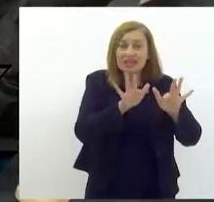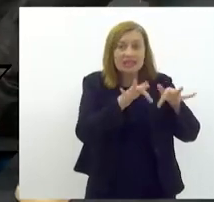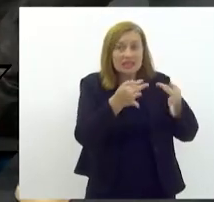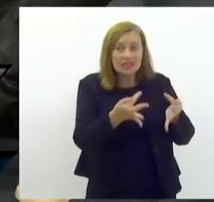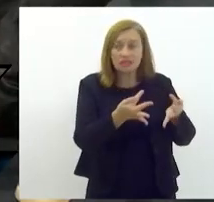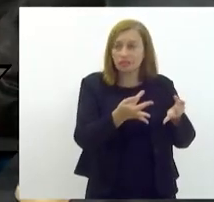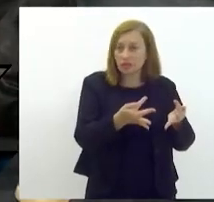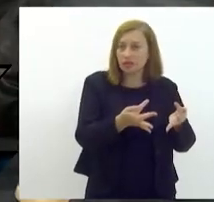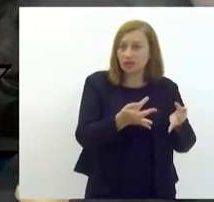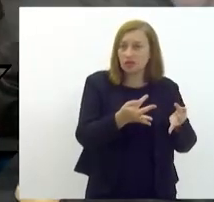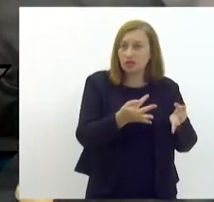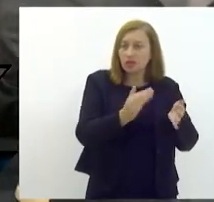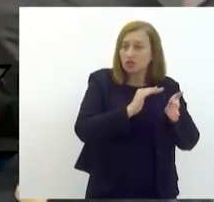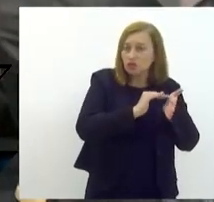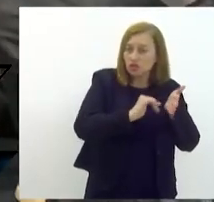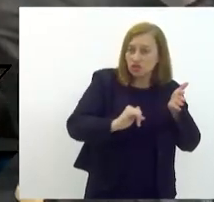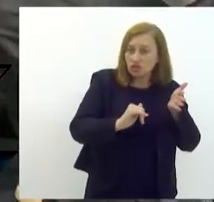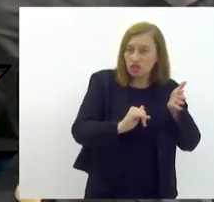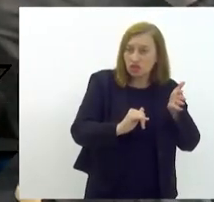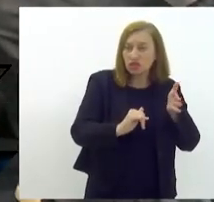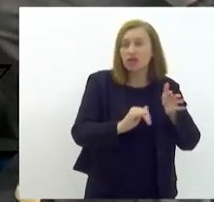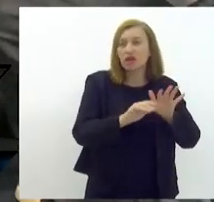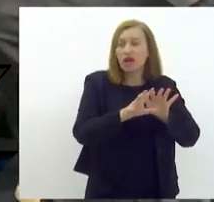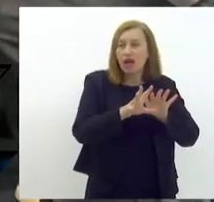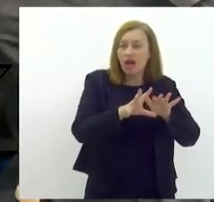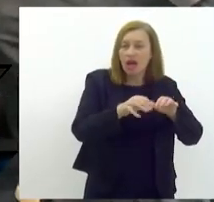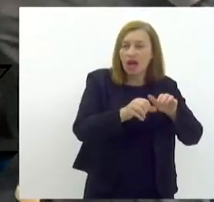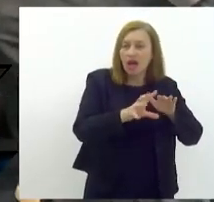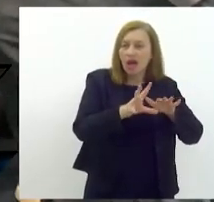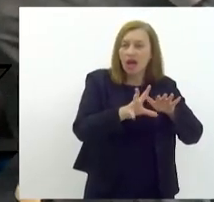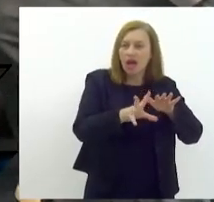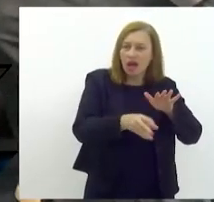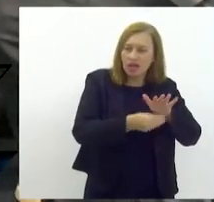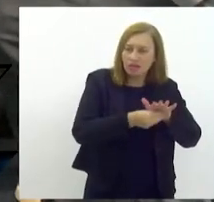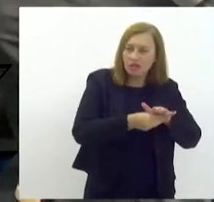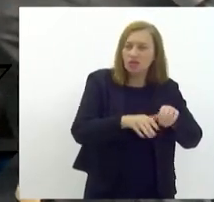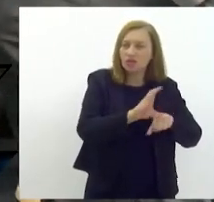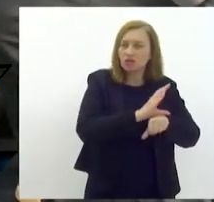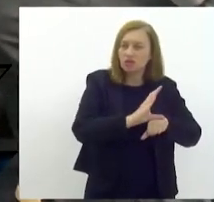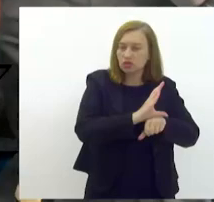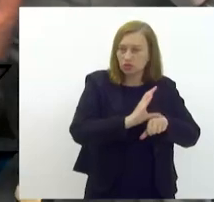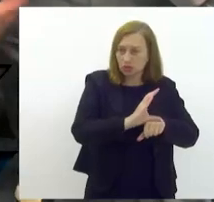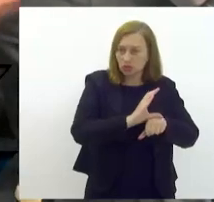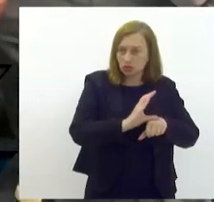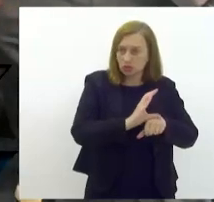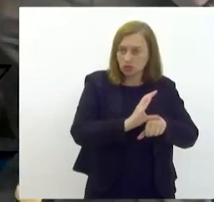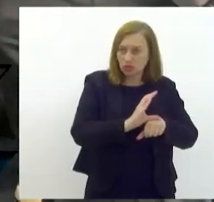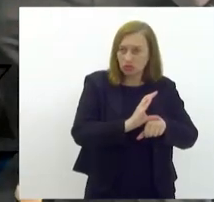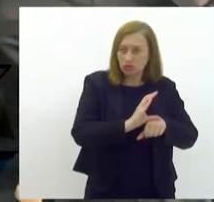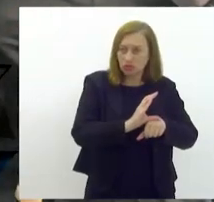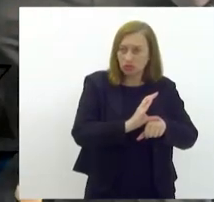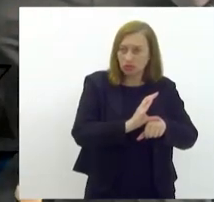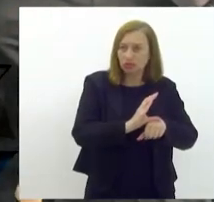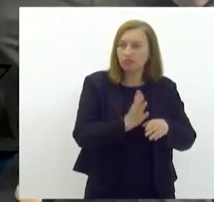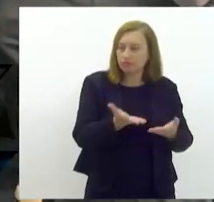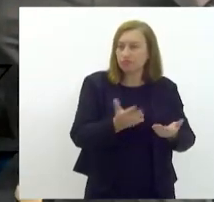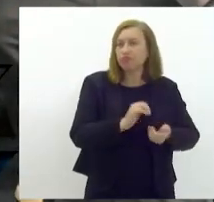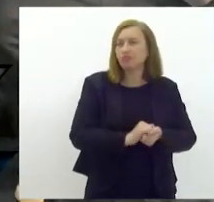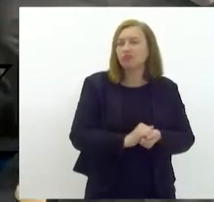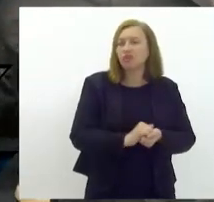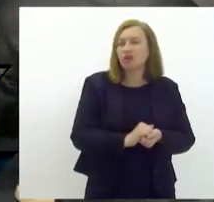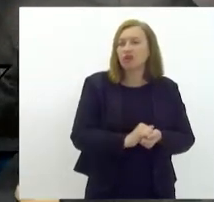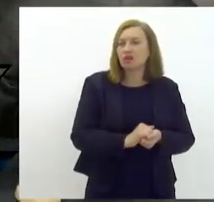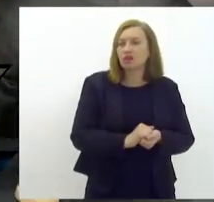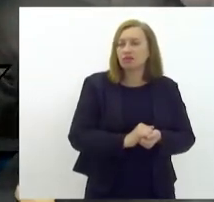suprimir da emenda constitucional o dispositivo que atrela ao fim do regime de recuperação a